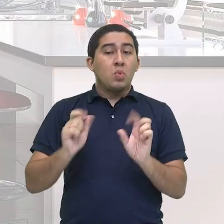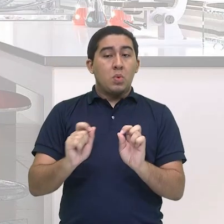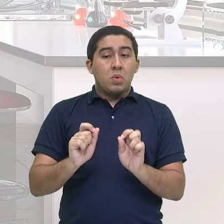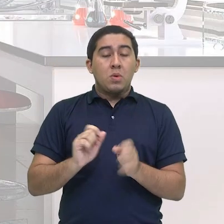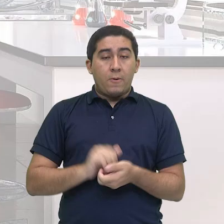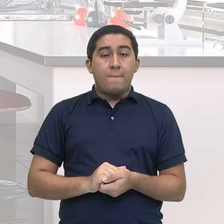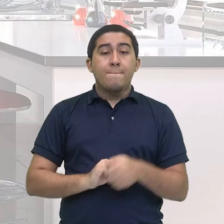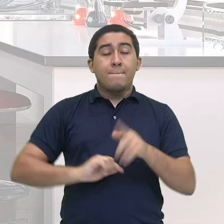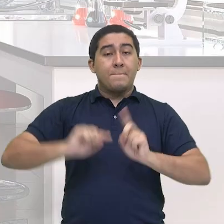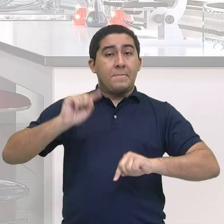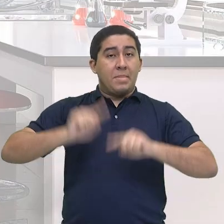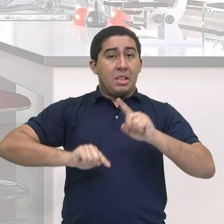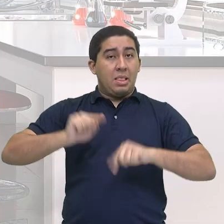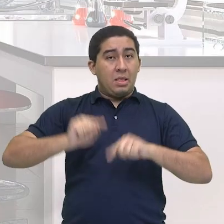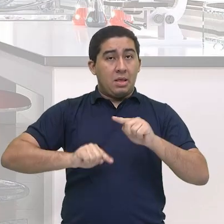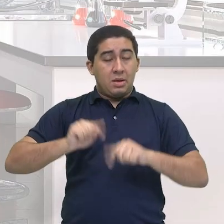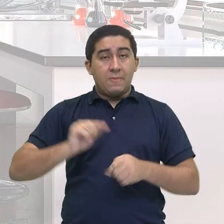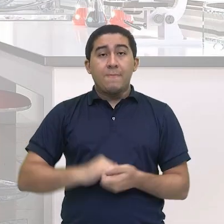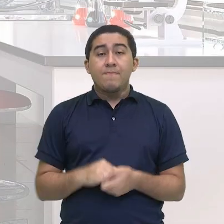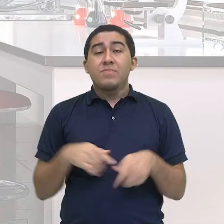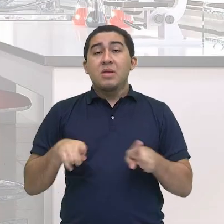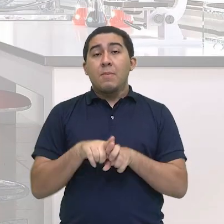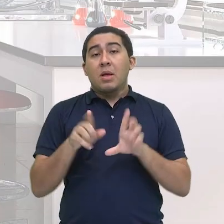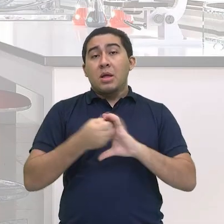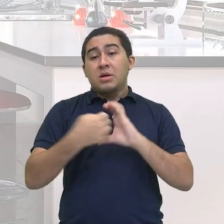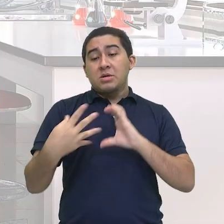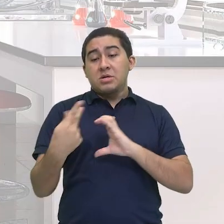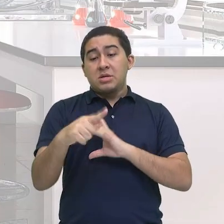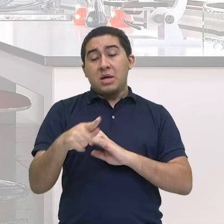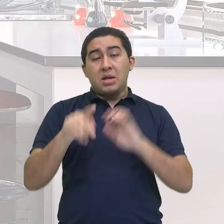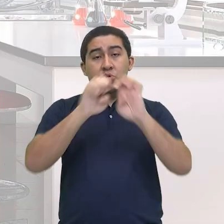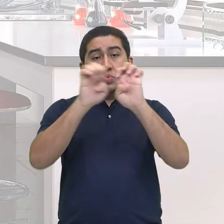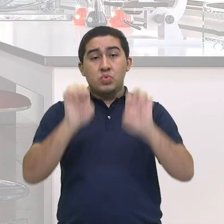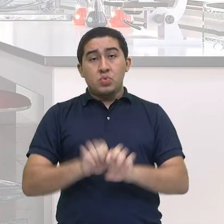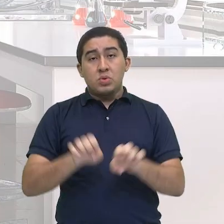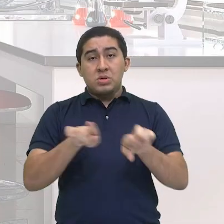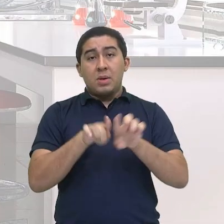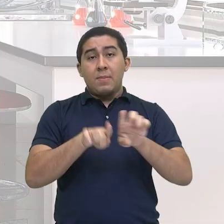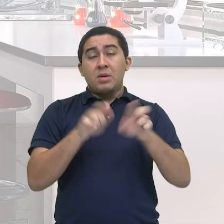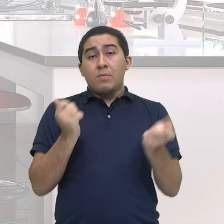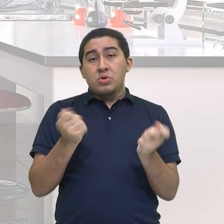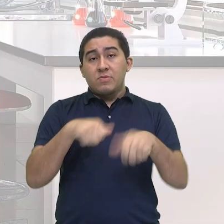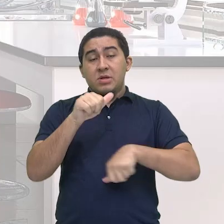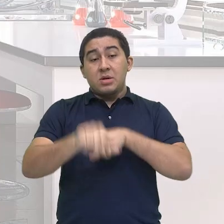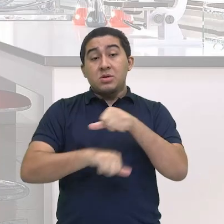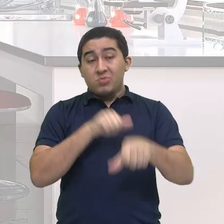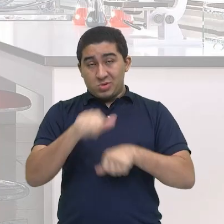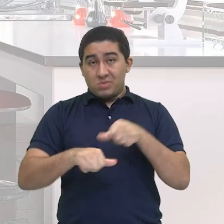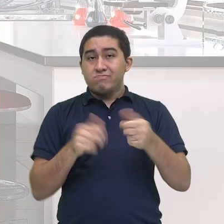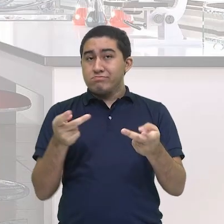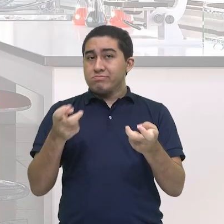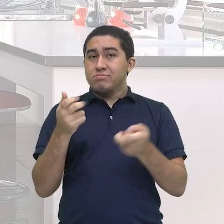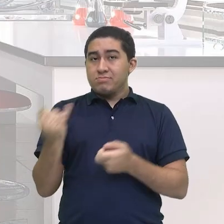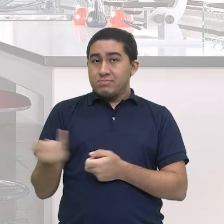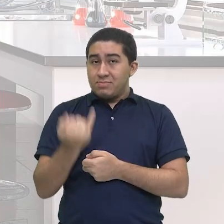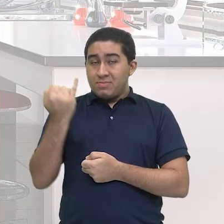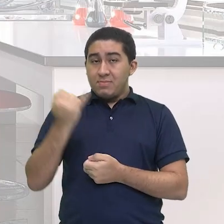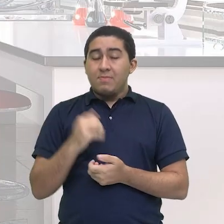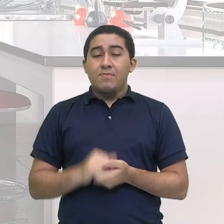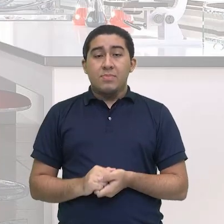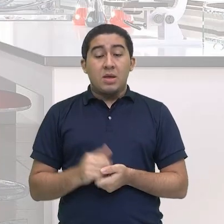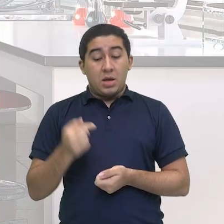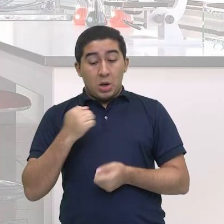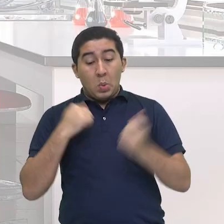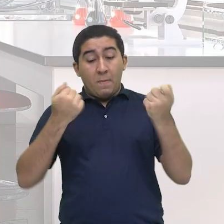matéria, as suas propriedades, estruturas e transformações. Olha como é importante, né? Eu